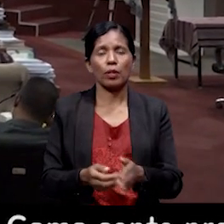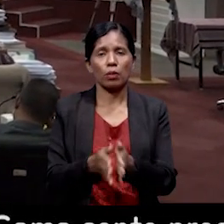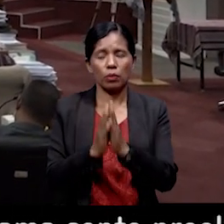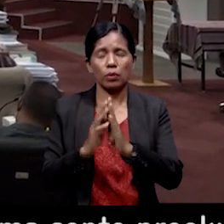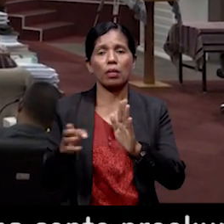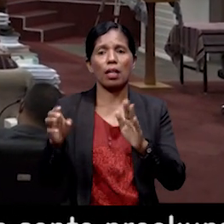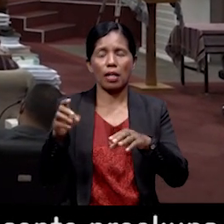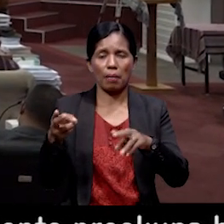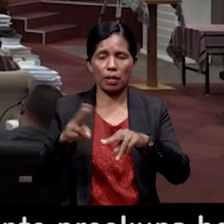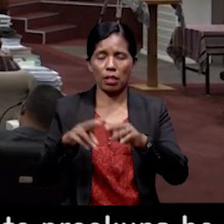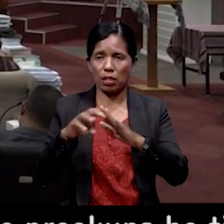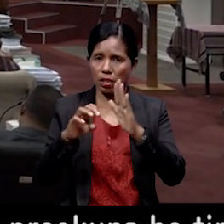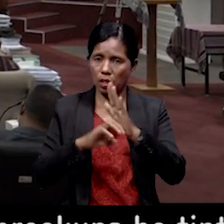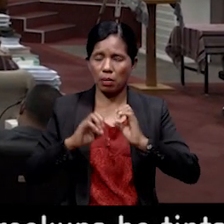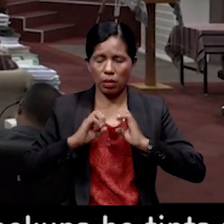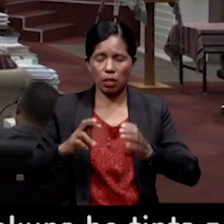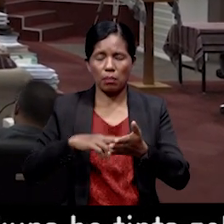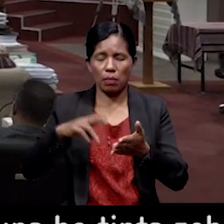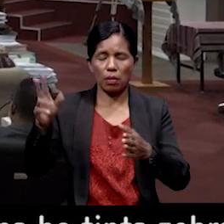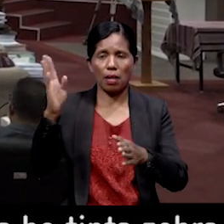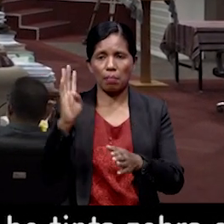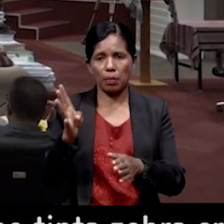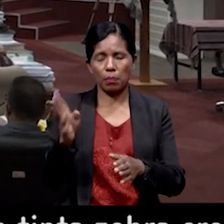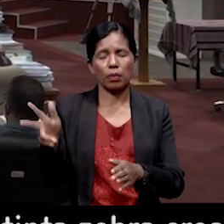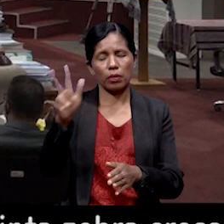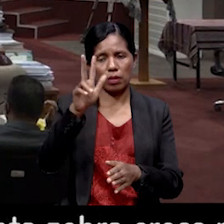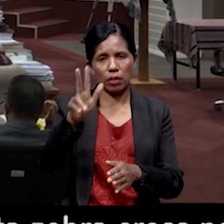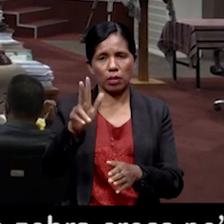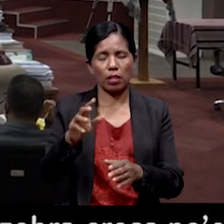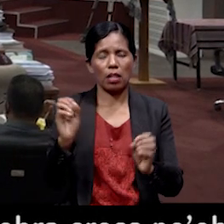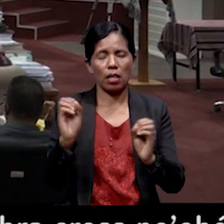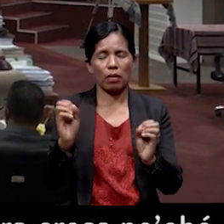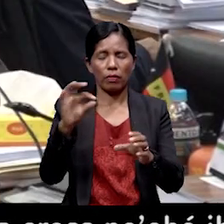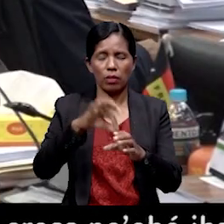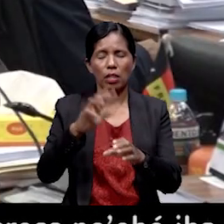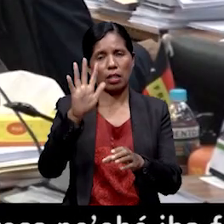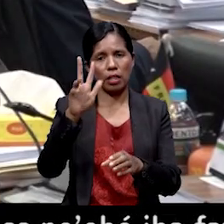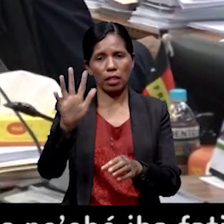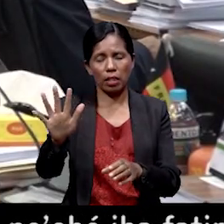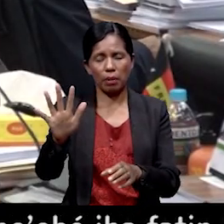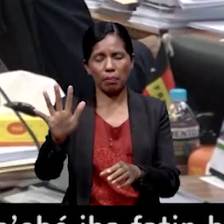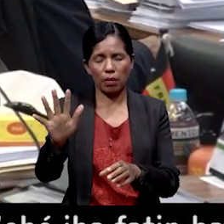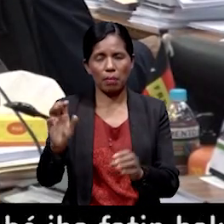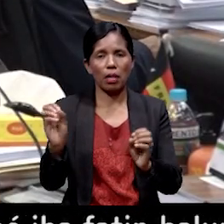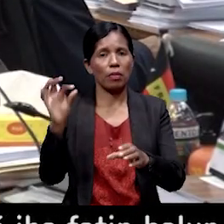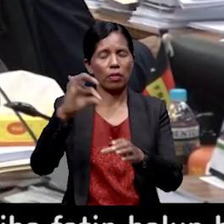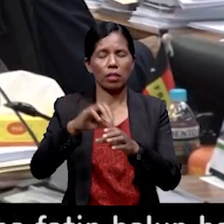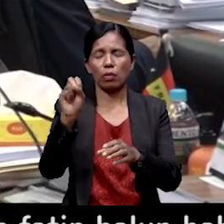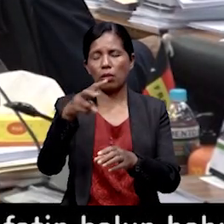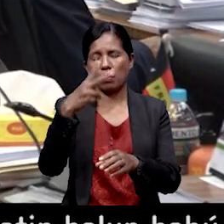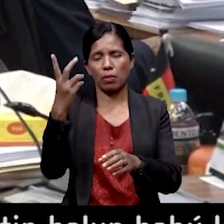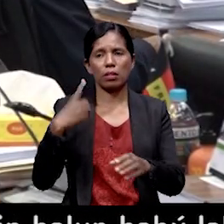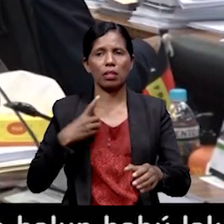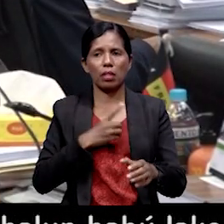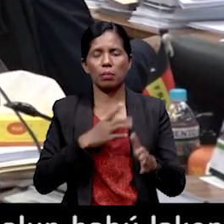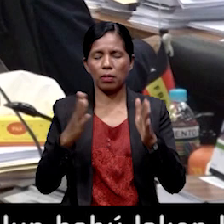né? Passa o voto a favor hat nulo recintolo, contra Lima, abstenção sa nulo recinrua, no deputado